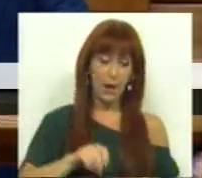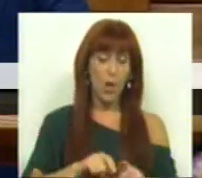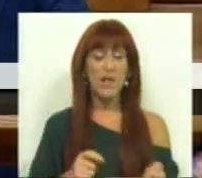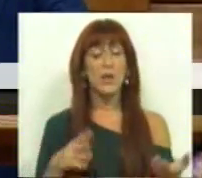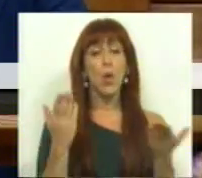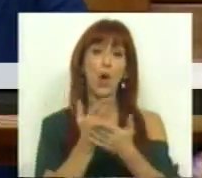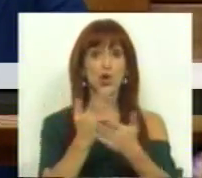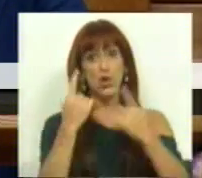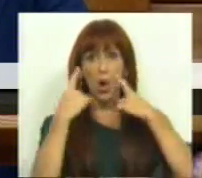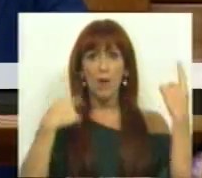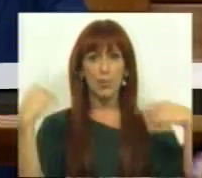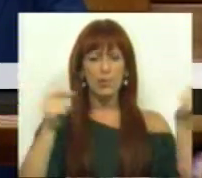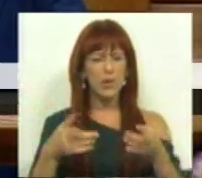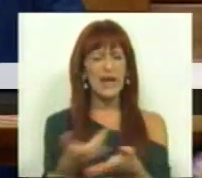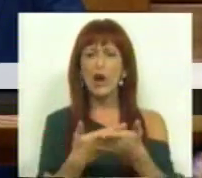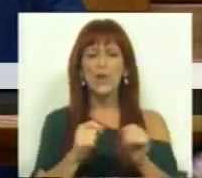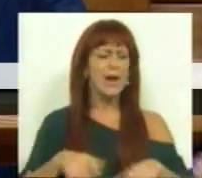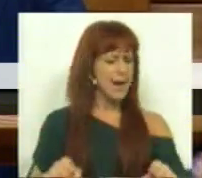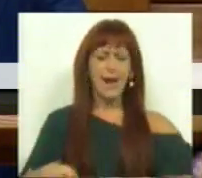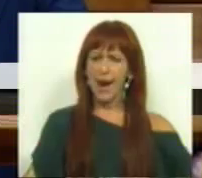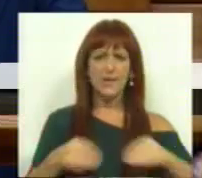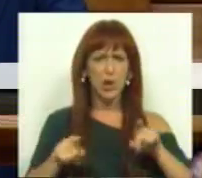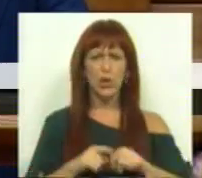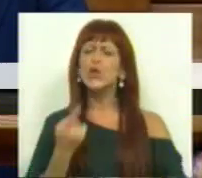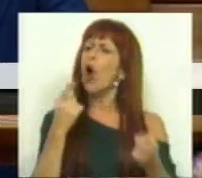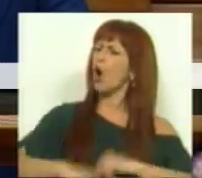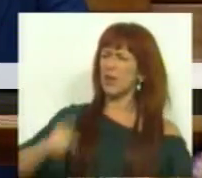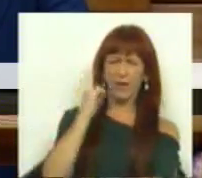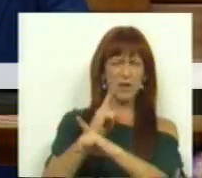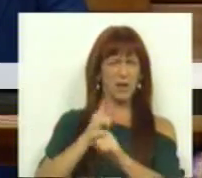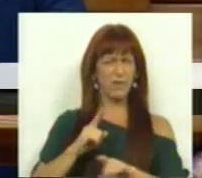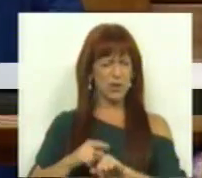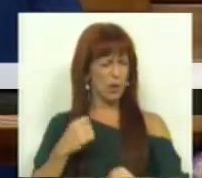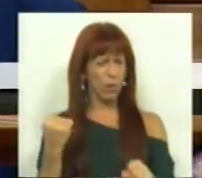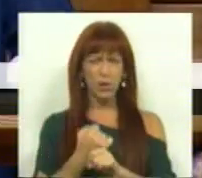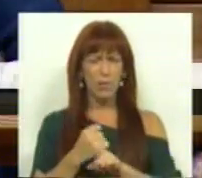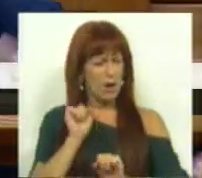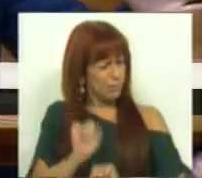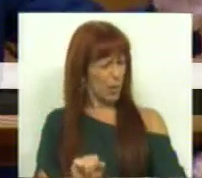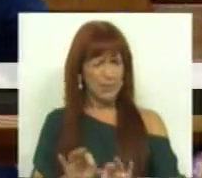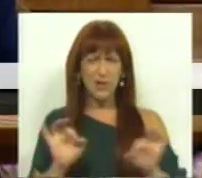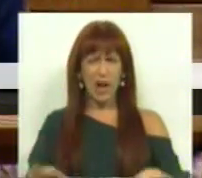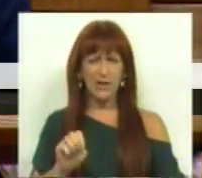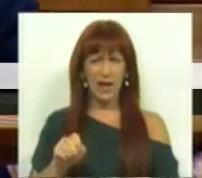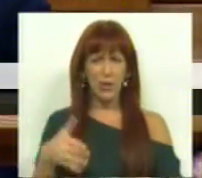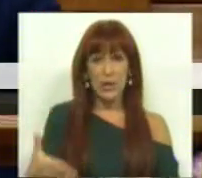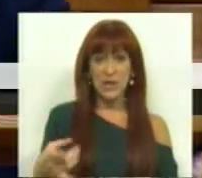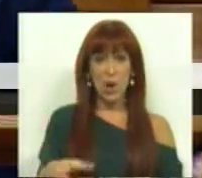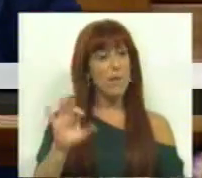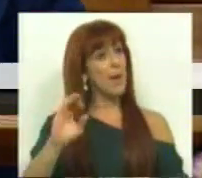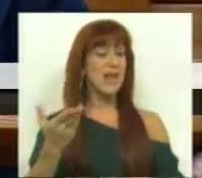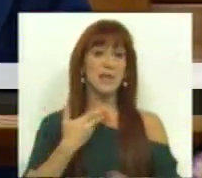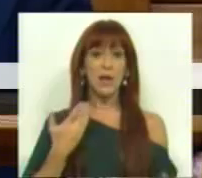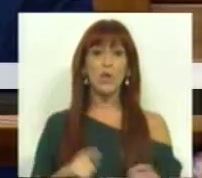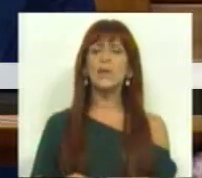num negócio. Ninguém aceitou regressar às condições de trabalho próprias do século XIX e o PSD